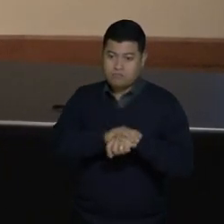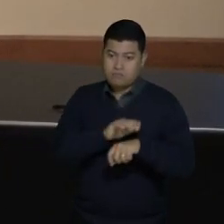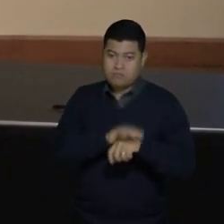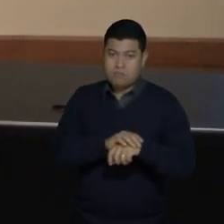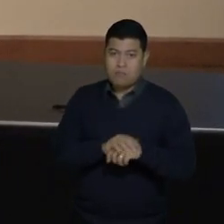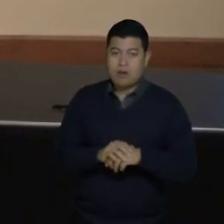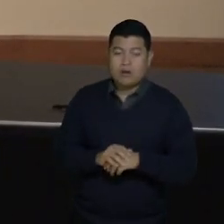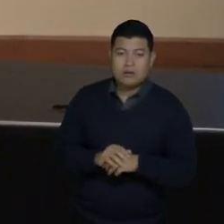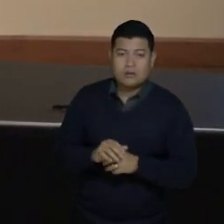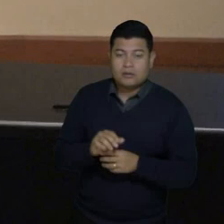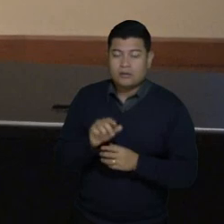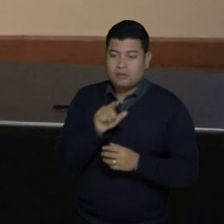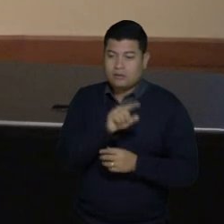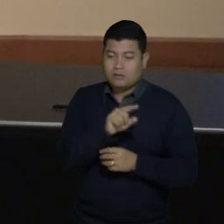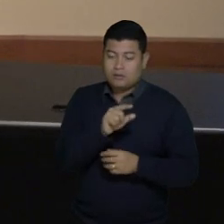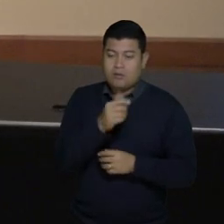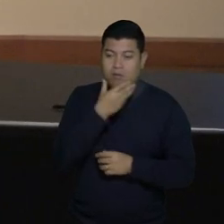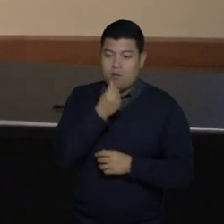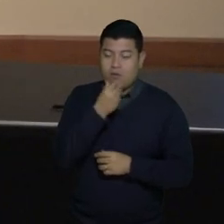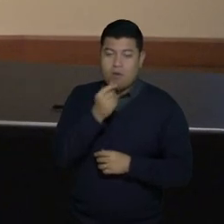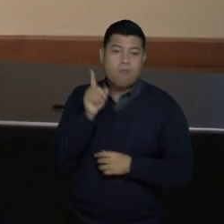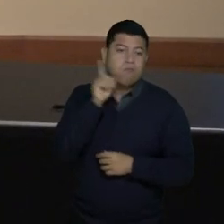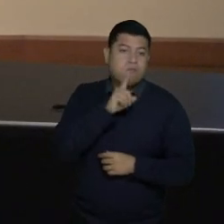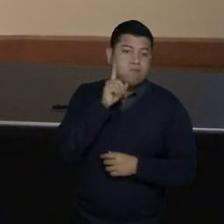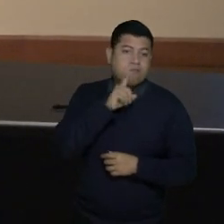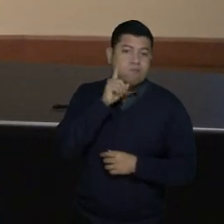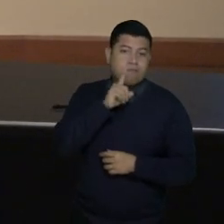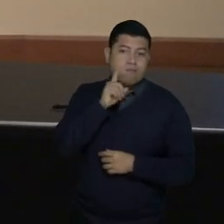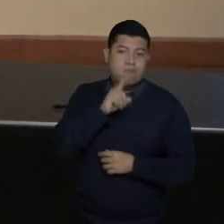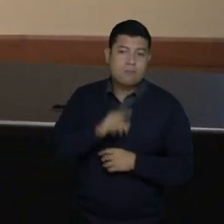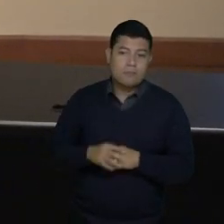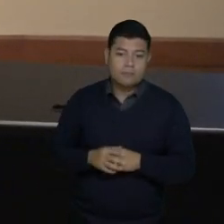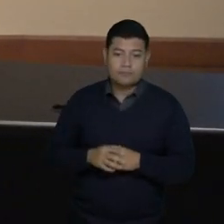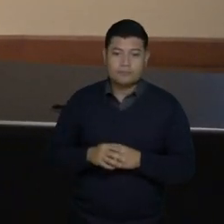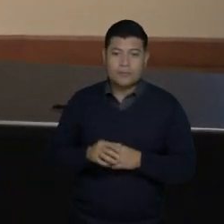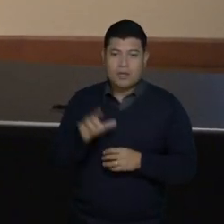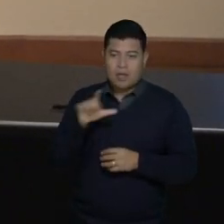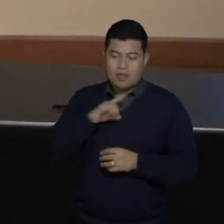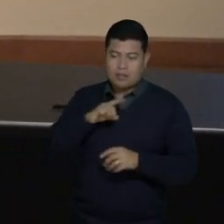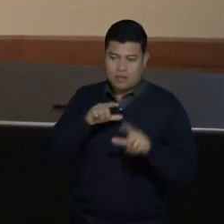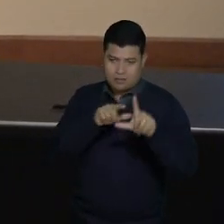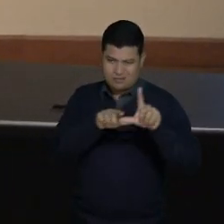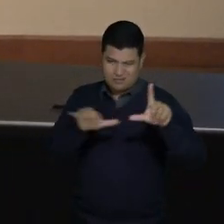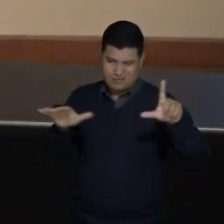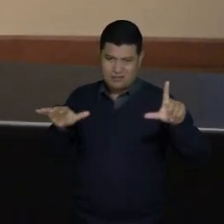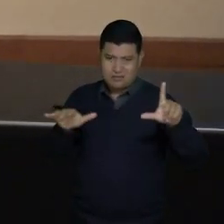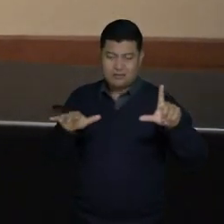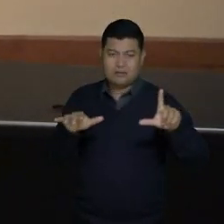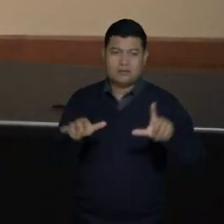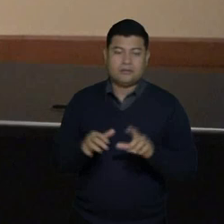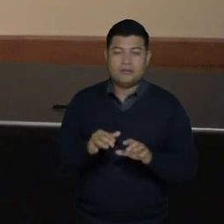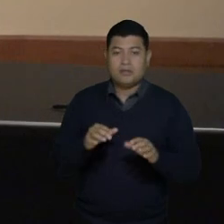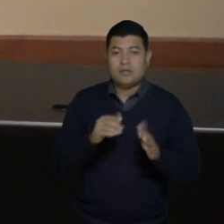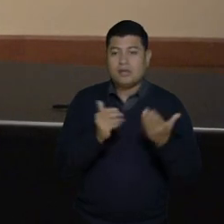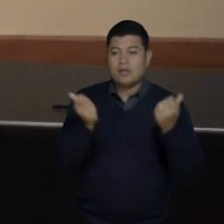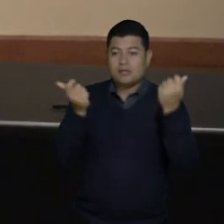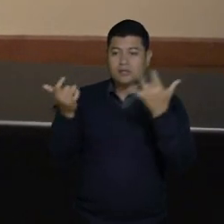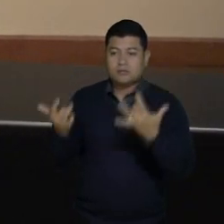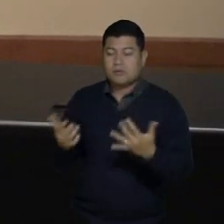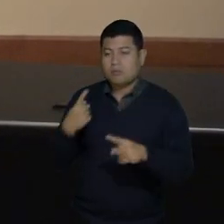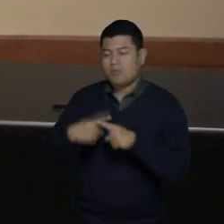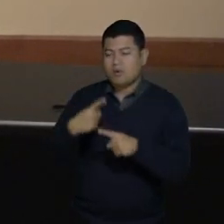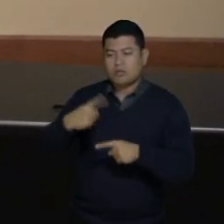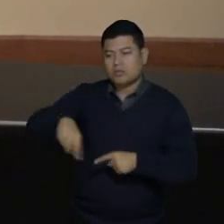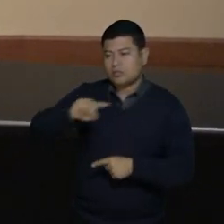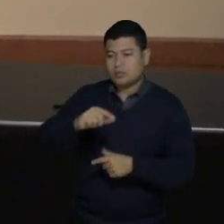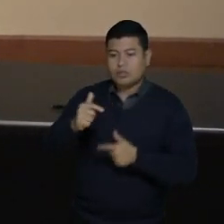gente a gente fez a a legenda do vídeo mas ele conta por que a gente fala sobre dislexia Porque que a